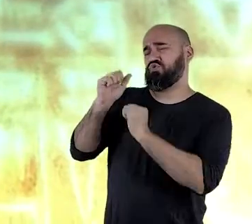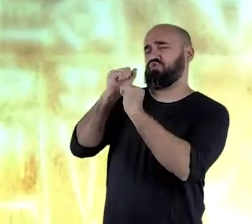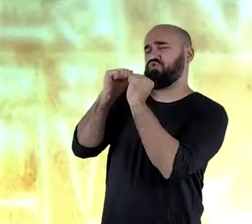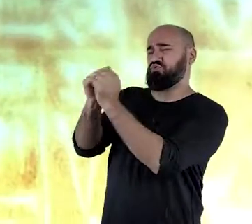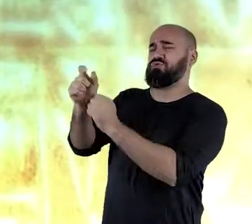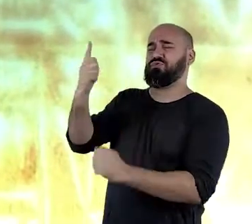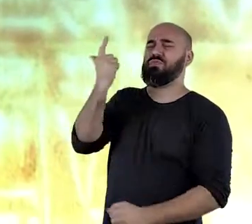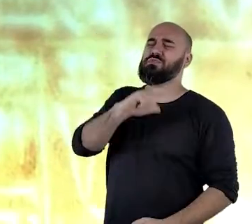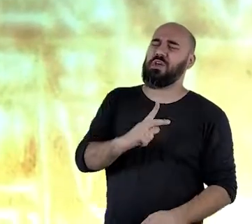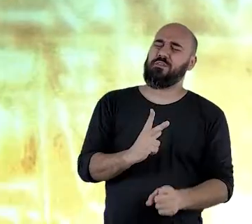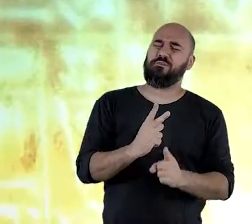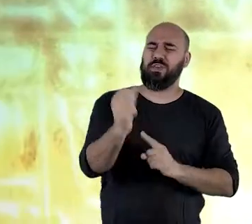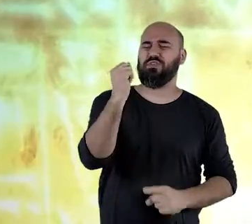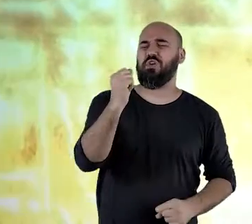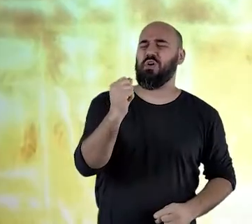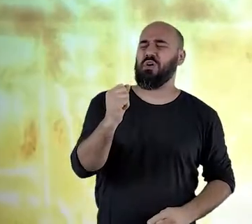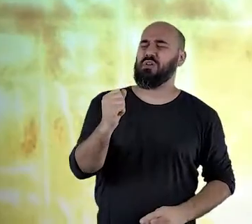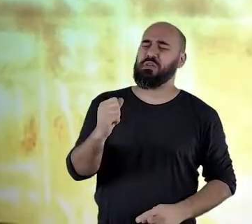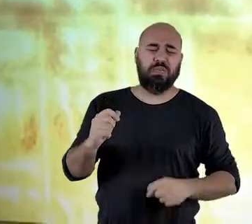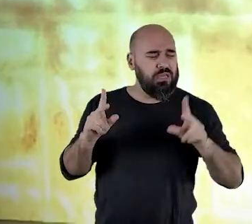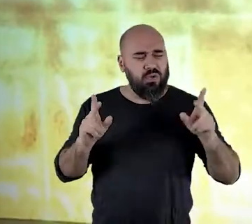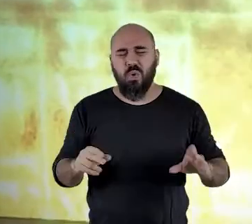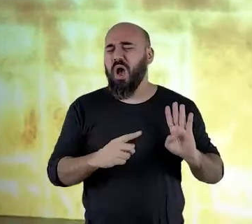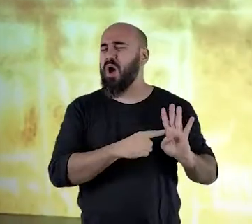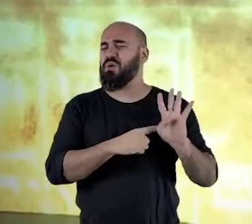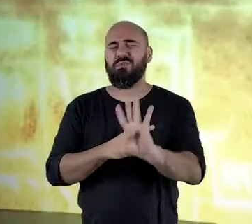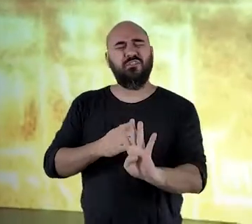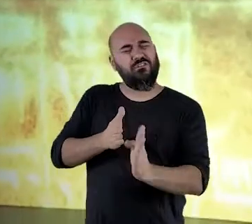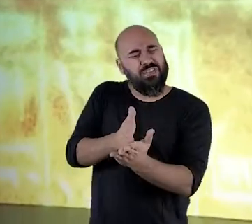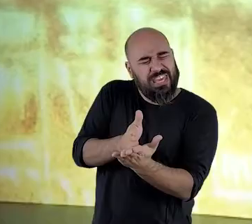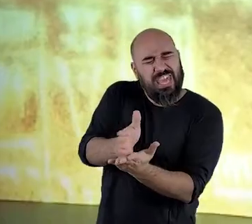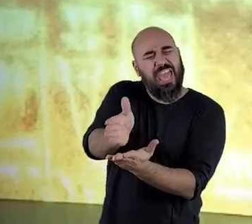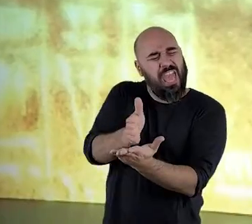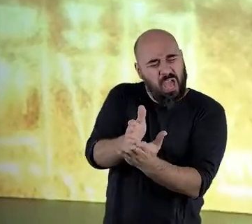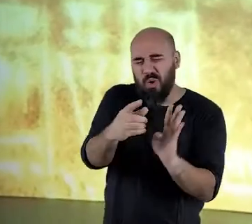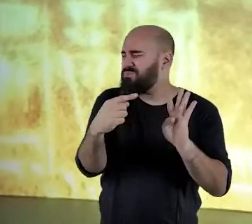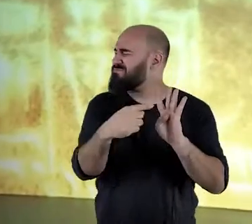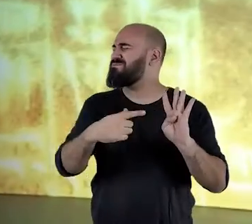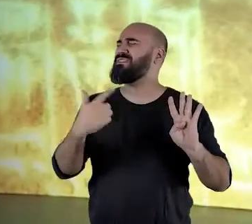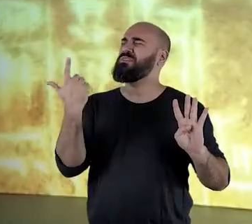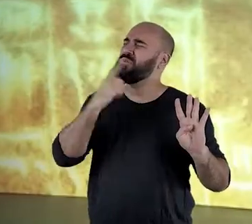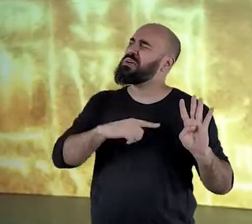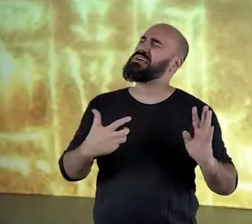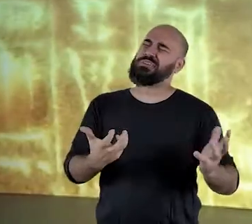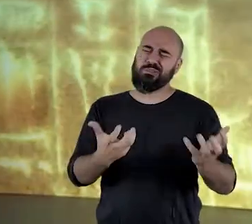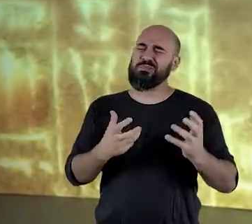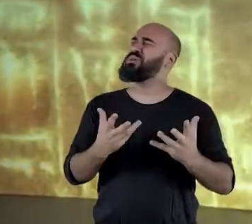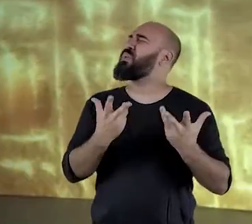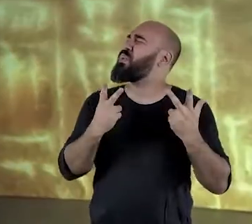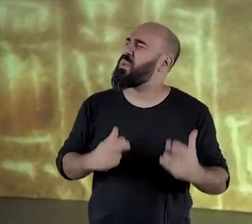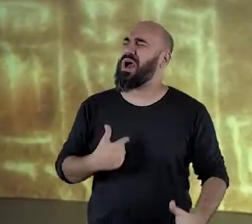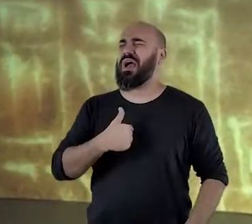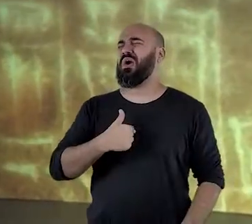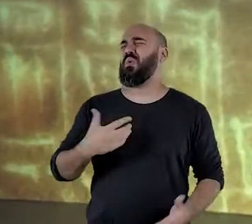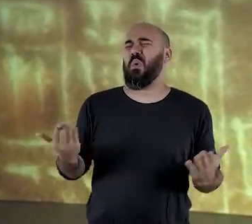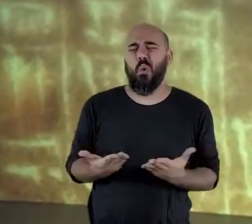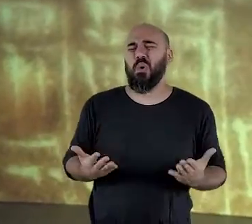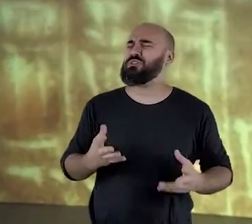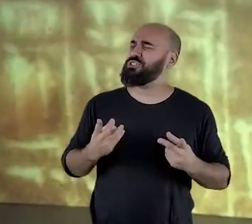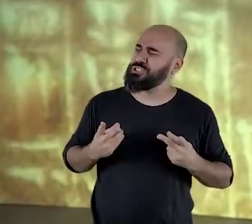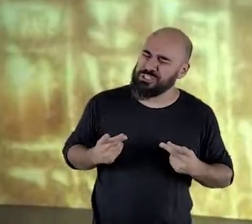mais do que vencedores. Pai, assim como Daniel foi fiel, ajuda-nos a sermos fiéis a Ti, hoje e sempre,